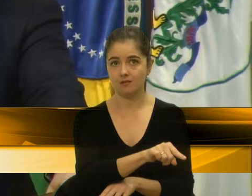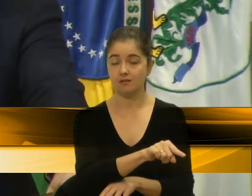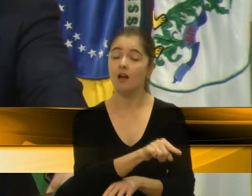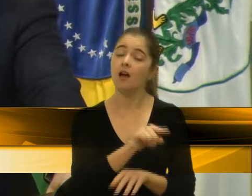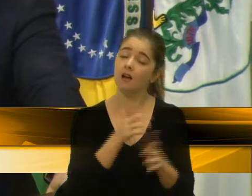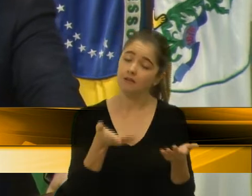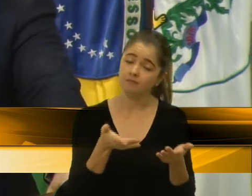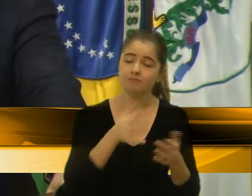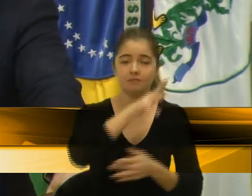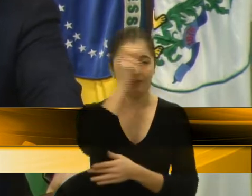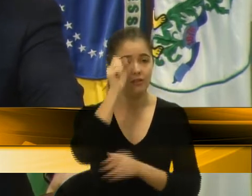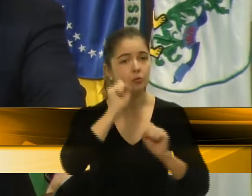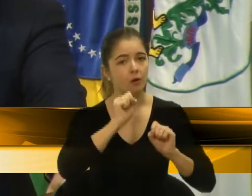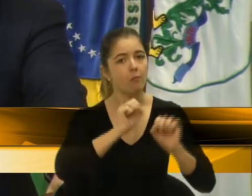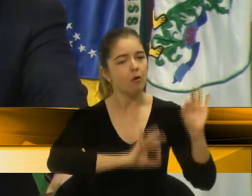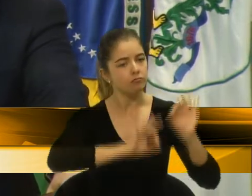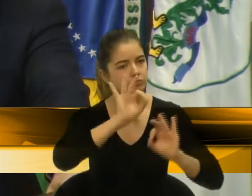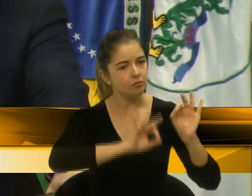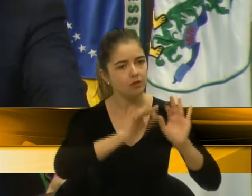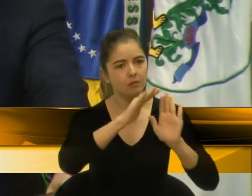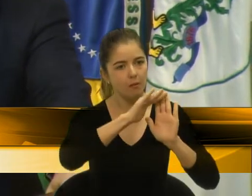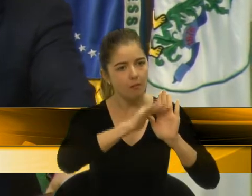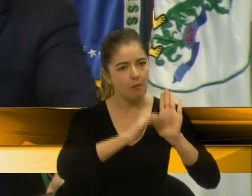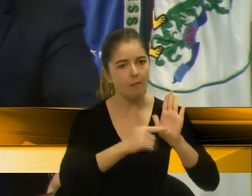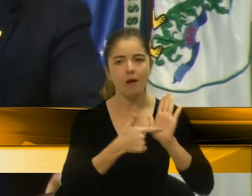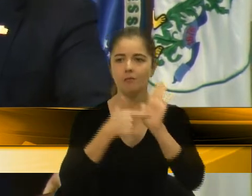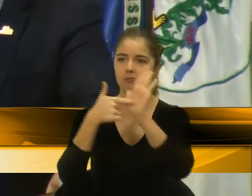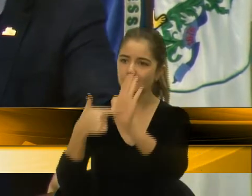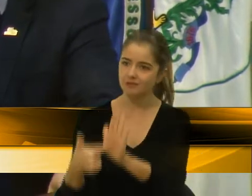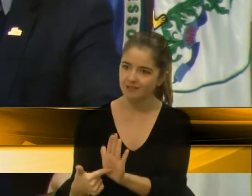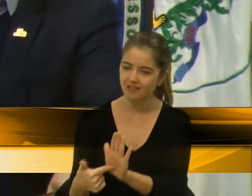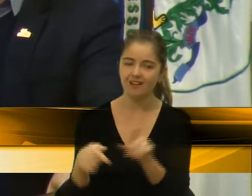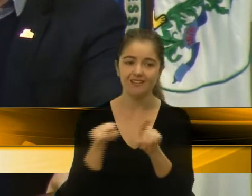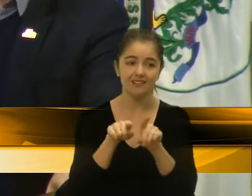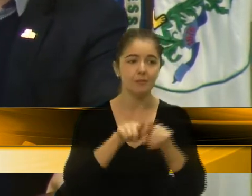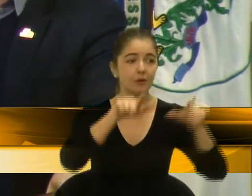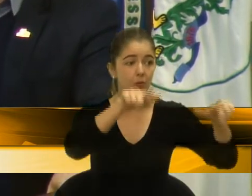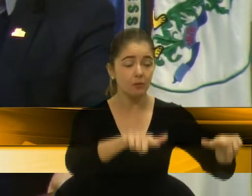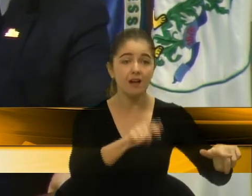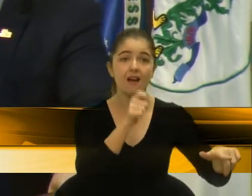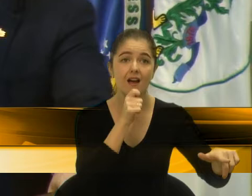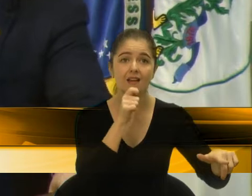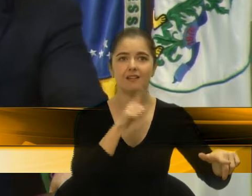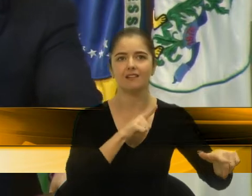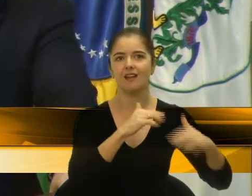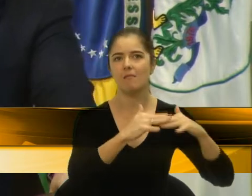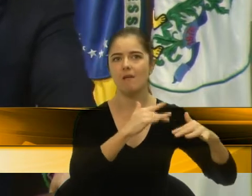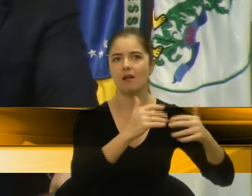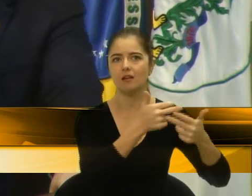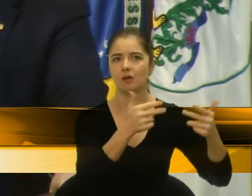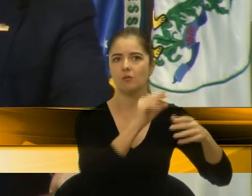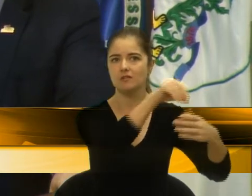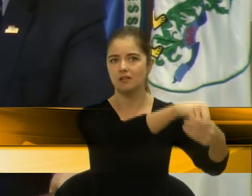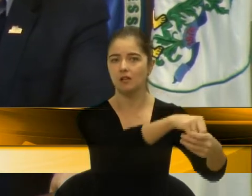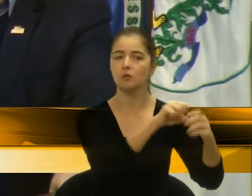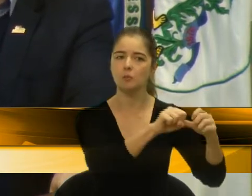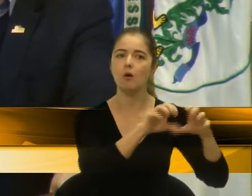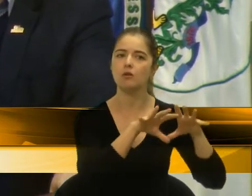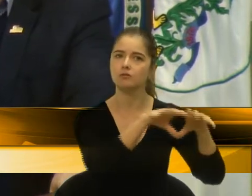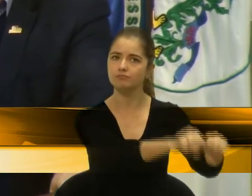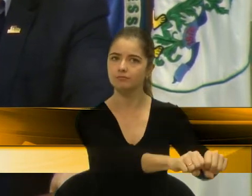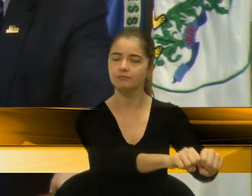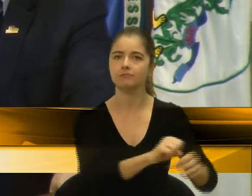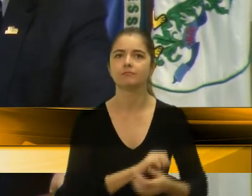espaços, inclusive dos espaços que ainda estão ocupados pela empresa, que podem ser ocupados no futuro. E aí a gente deixa